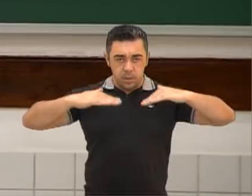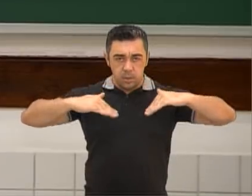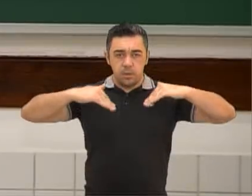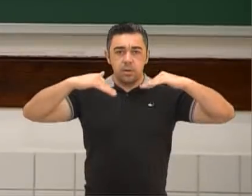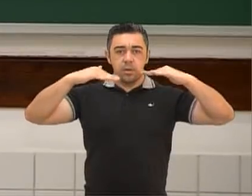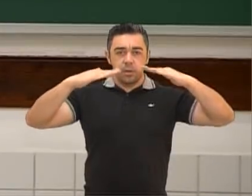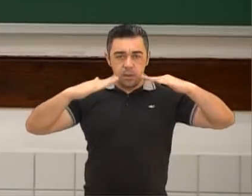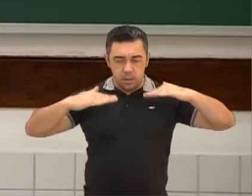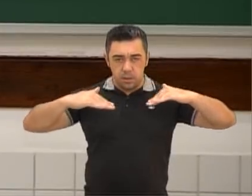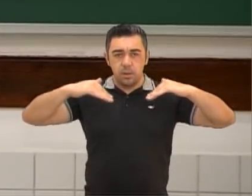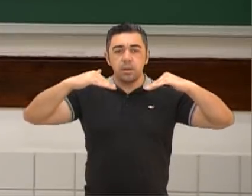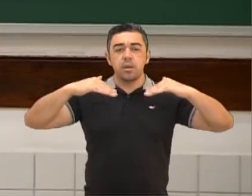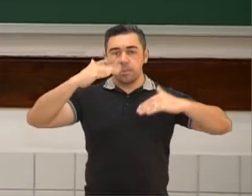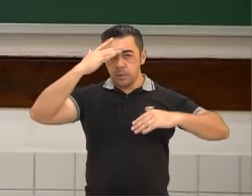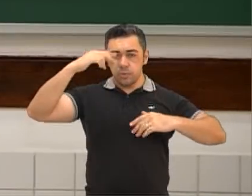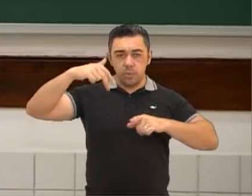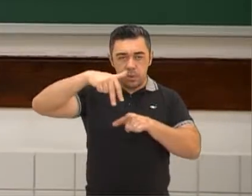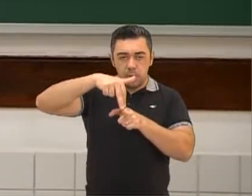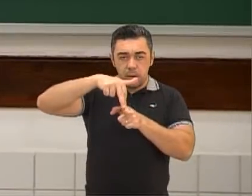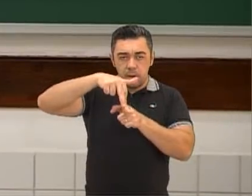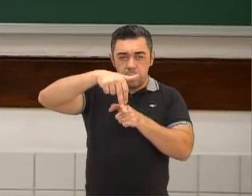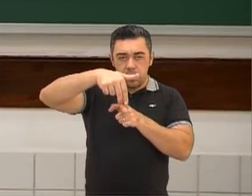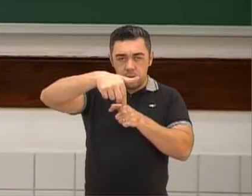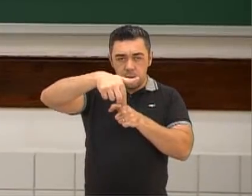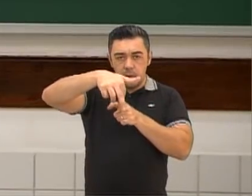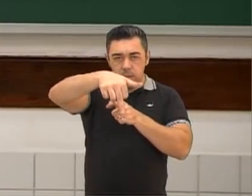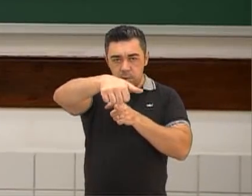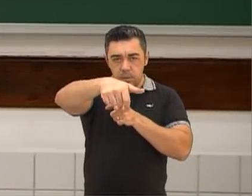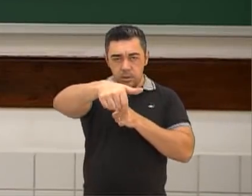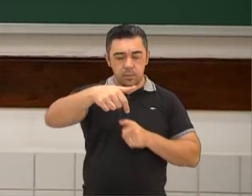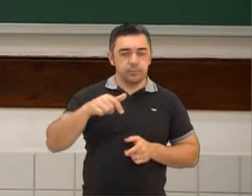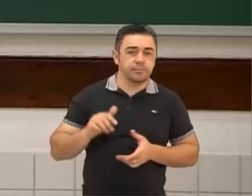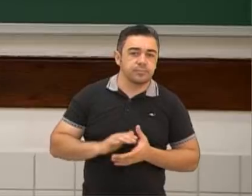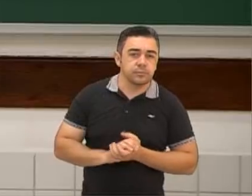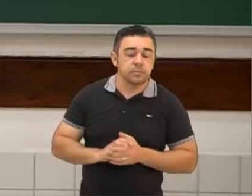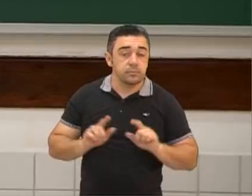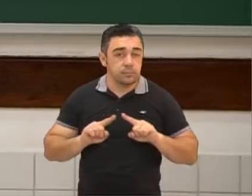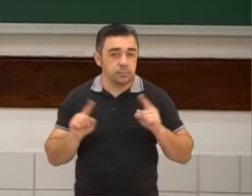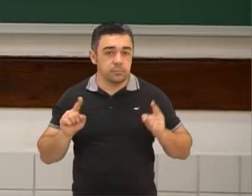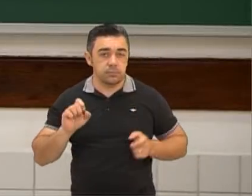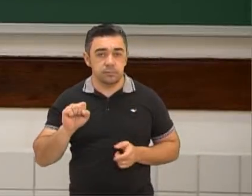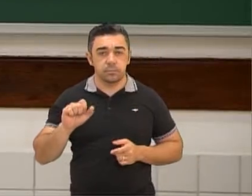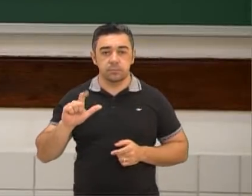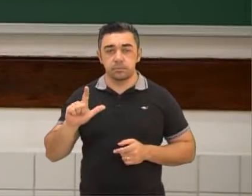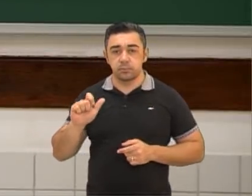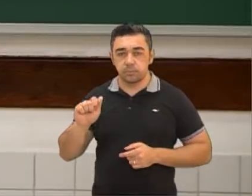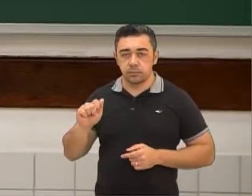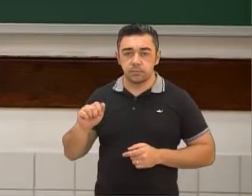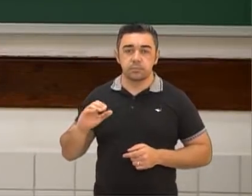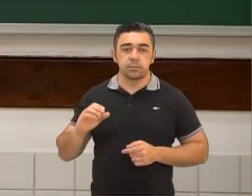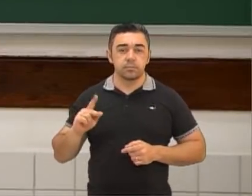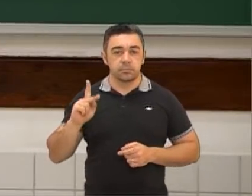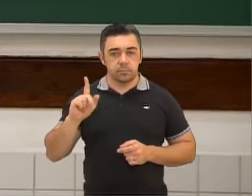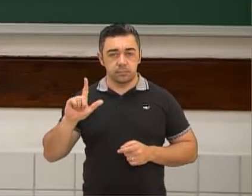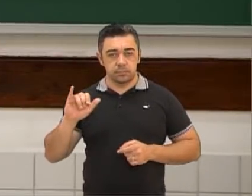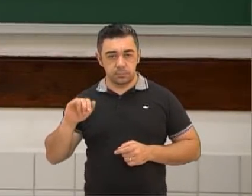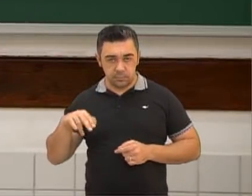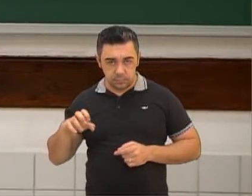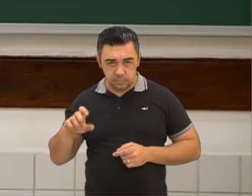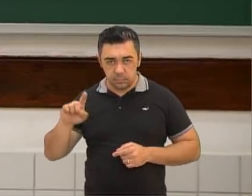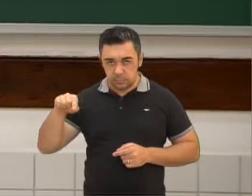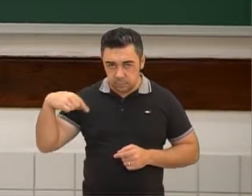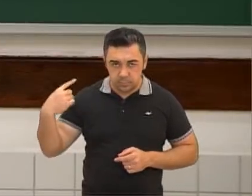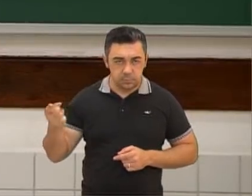impulsão sobre o equilibrista, tá bom? Mas o slackline a gente vai deixar para ver um pouquinho mais para frente, né? Colocamos